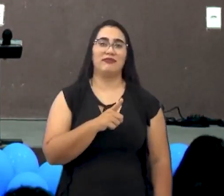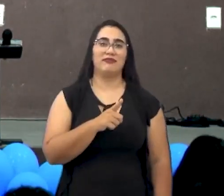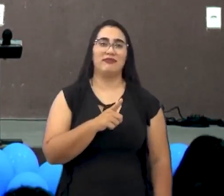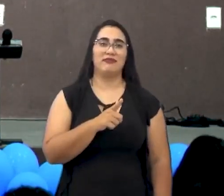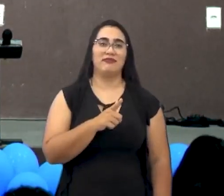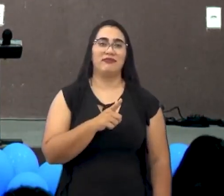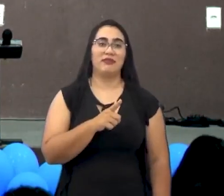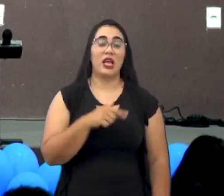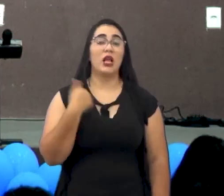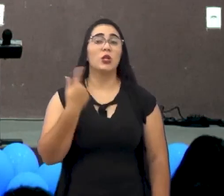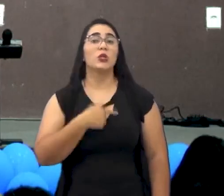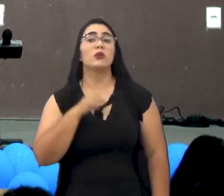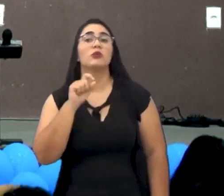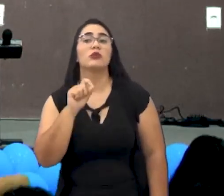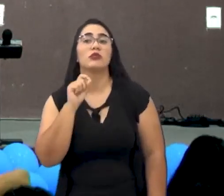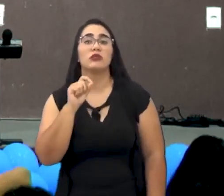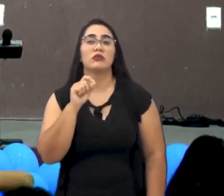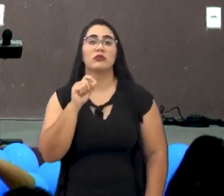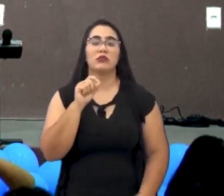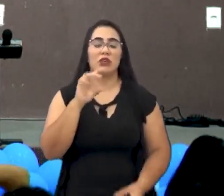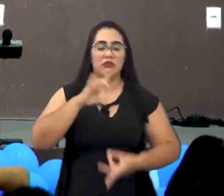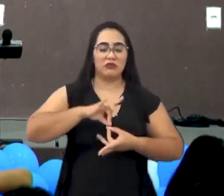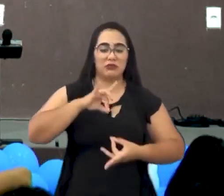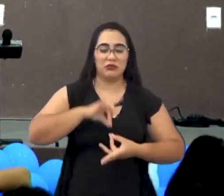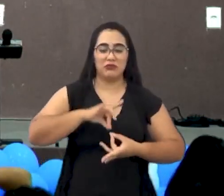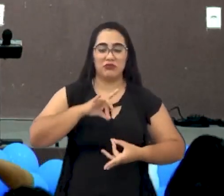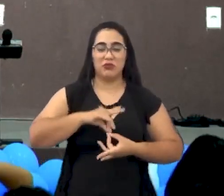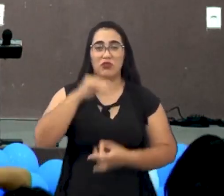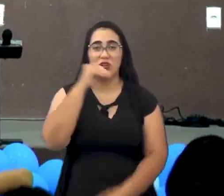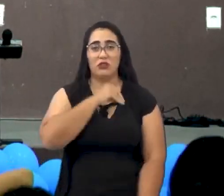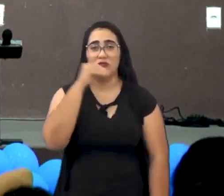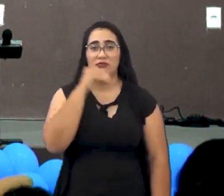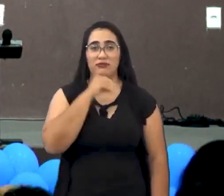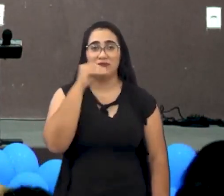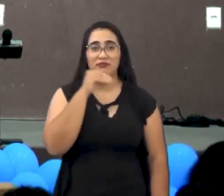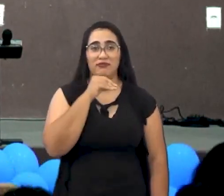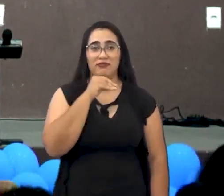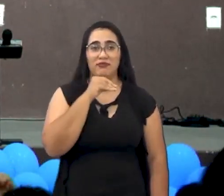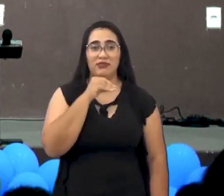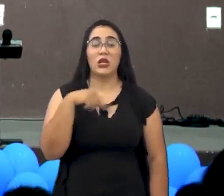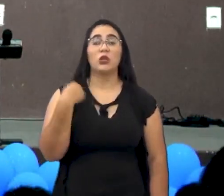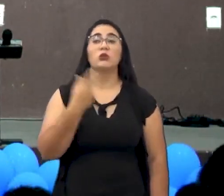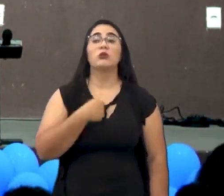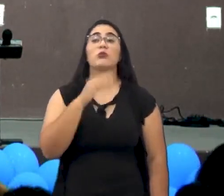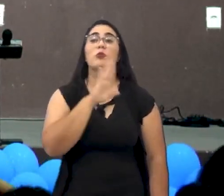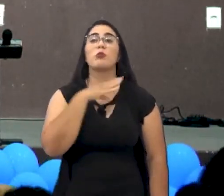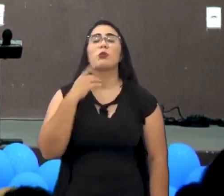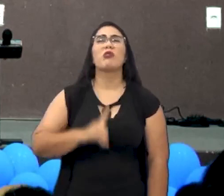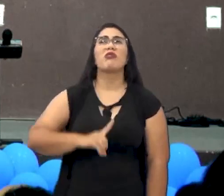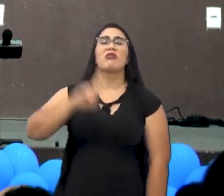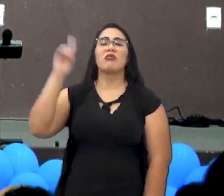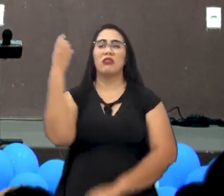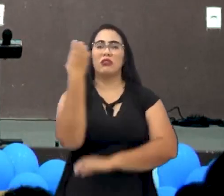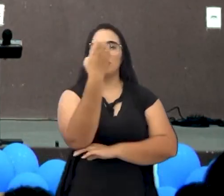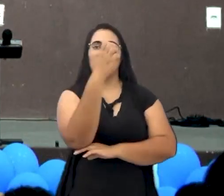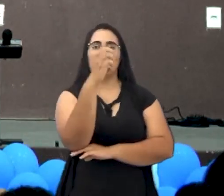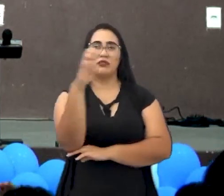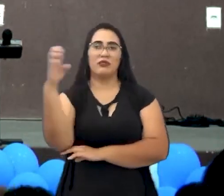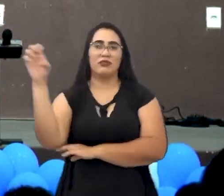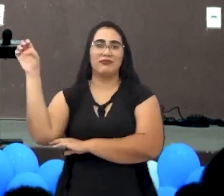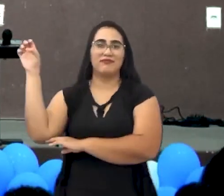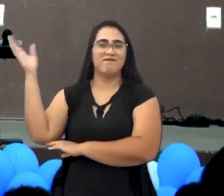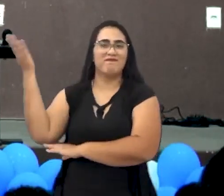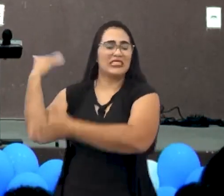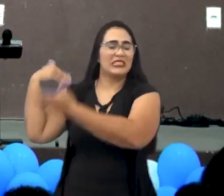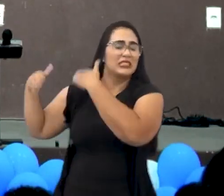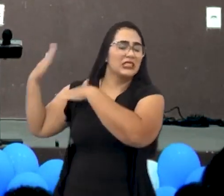Somos seres falidos espiritualmente, meus irmãos. Morremos lá no Éden. Decretamos nossa falência lá.